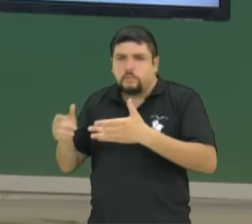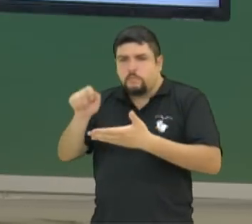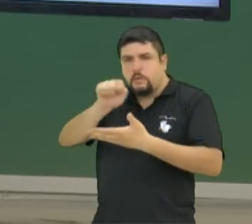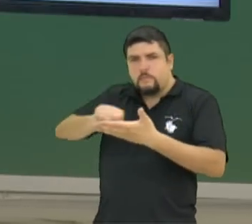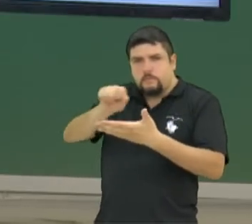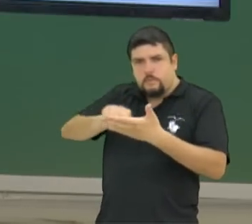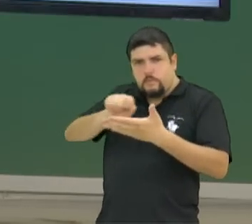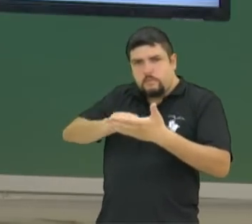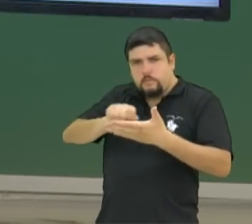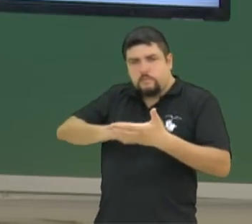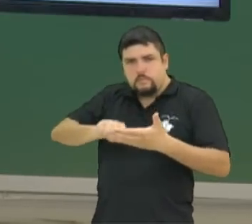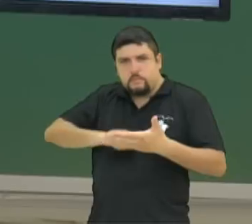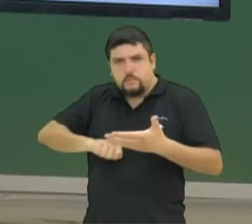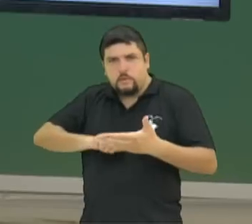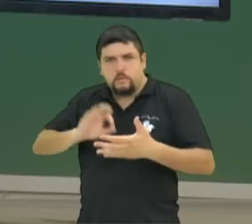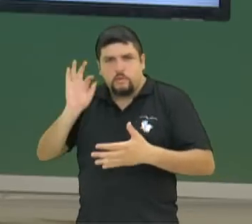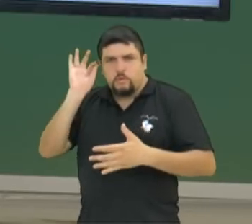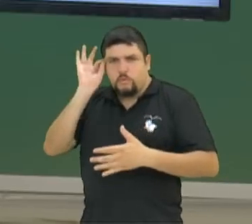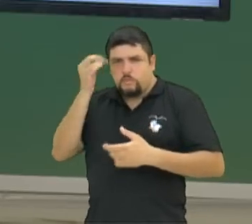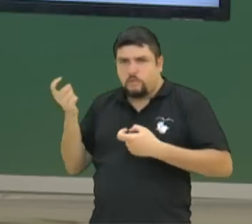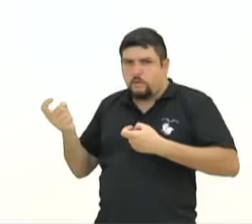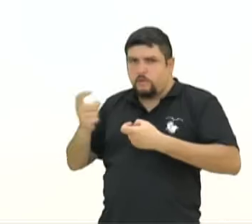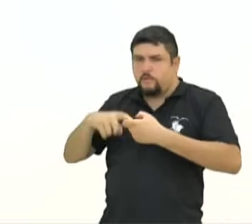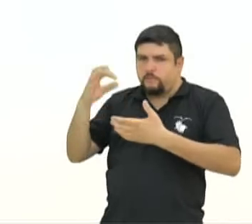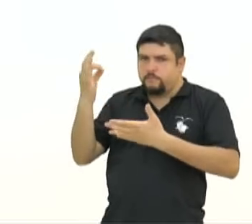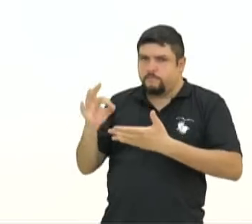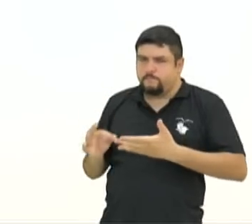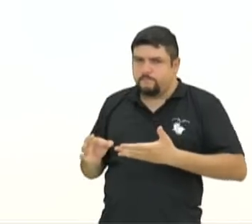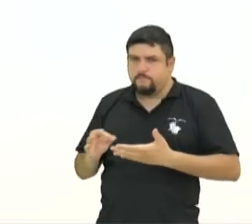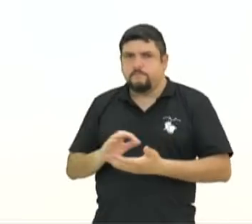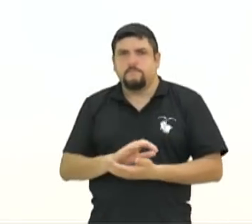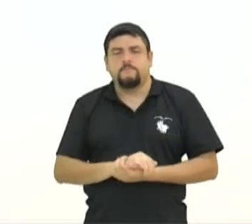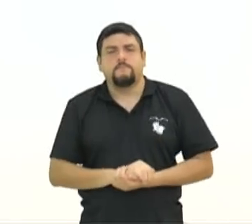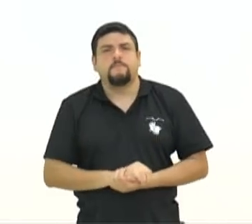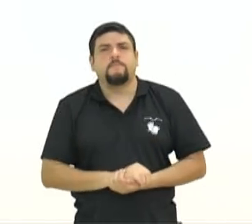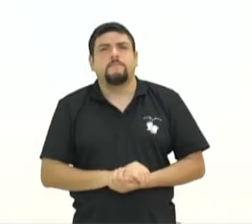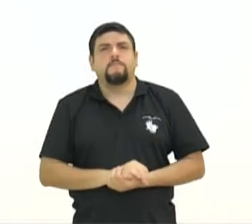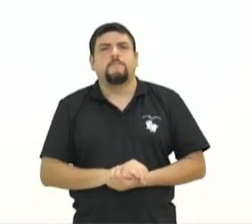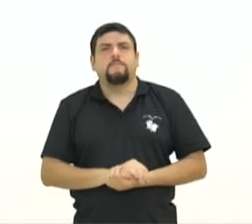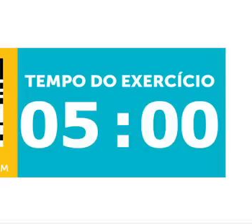seus cadernos e a gente faz essa correção juntos quando a gente voltar. Tudo bem? Vamos lá!